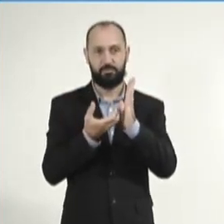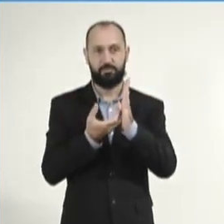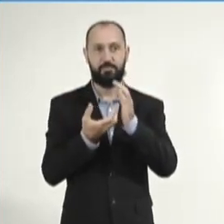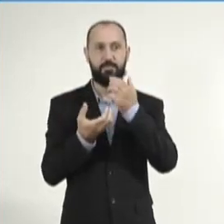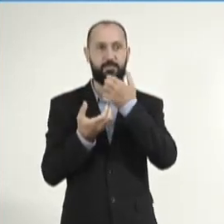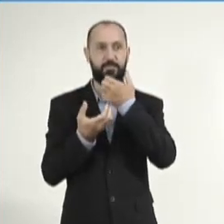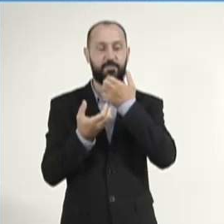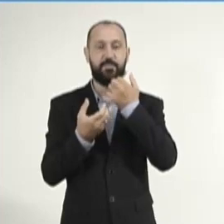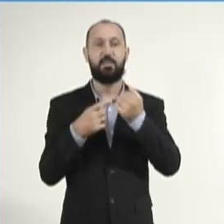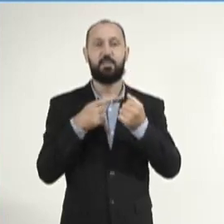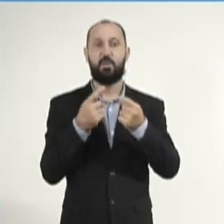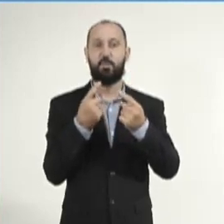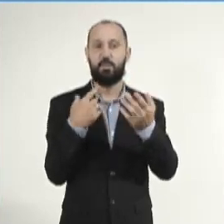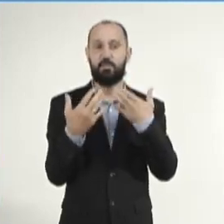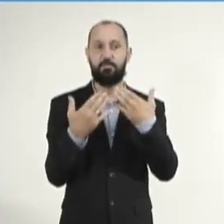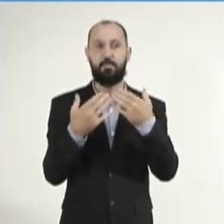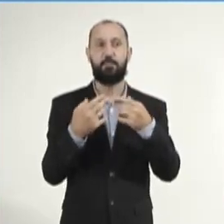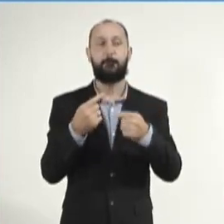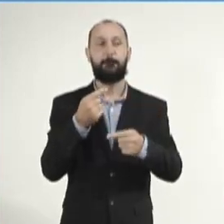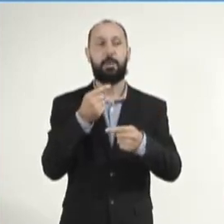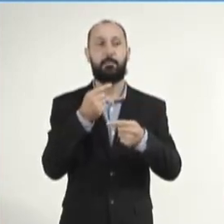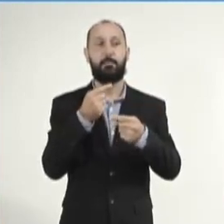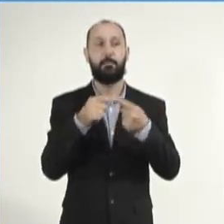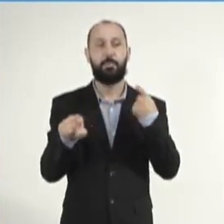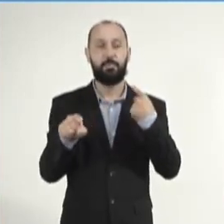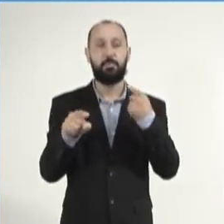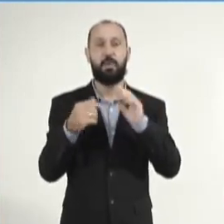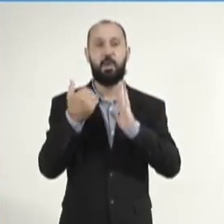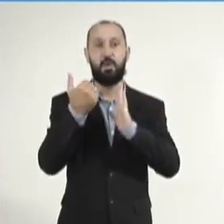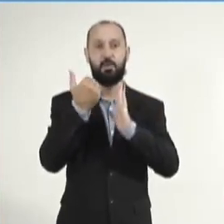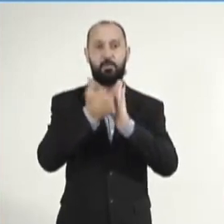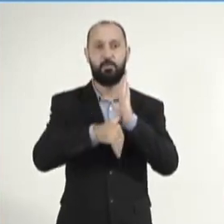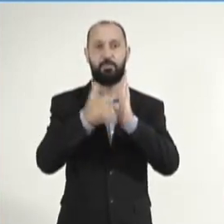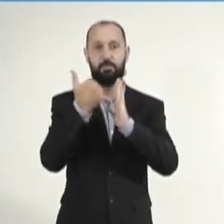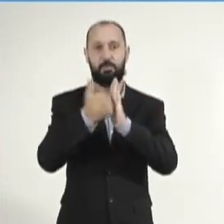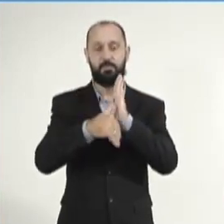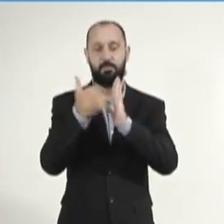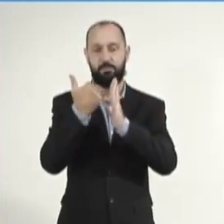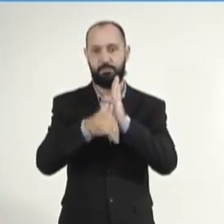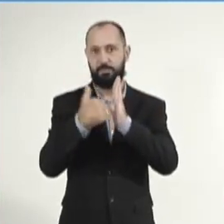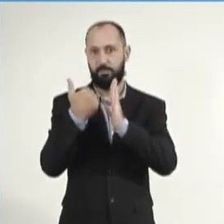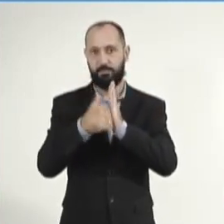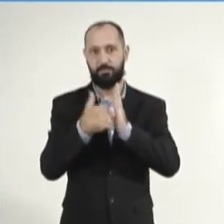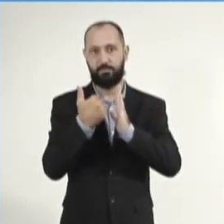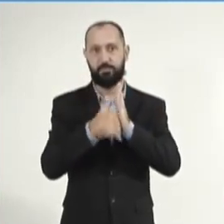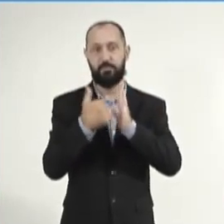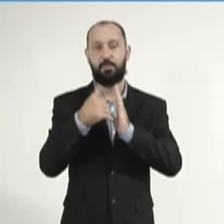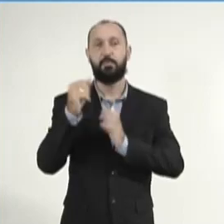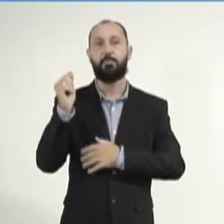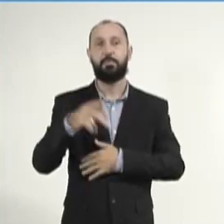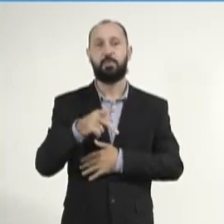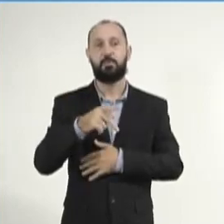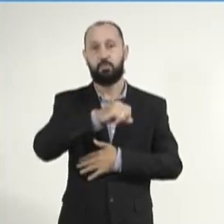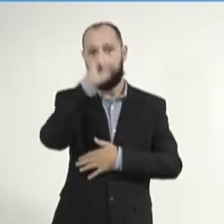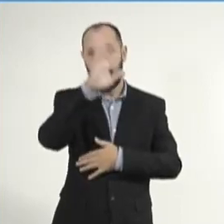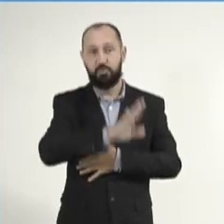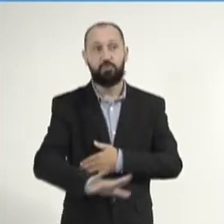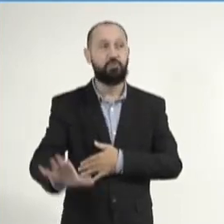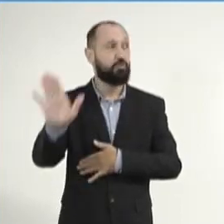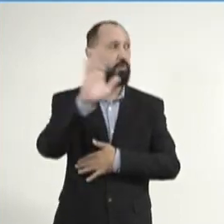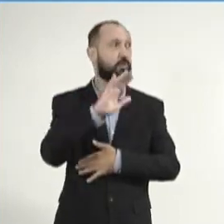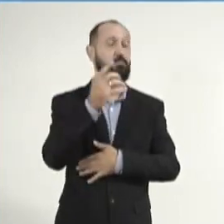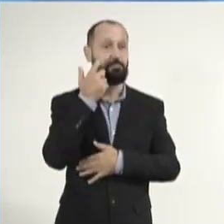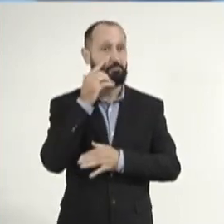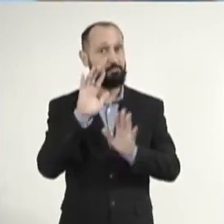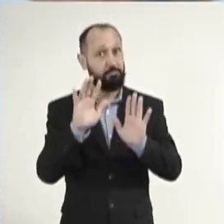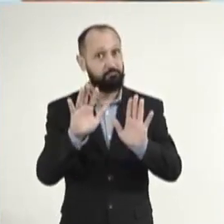Câmara, para proibir desconto de aposentados para a Previdência no Brasil inteiro,